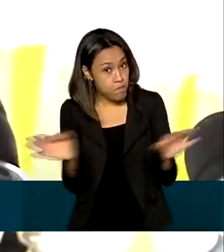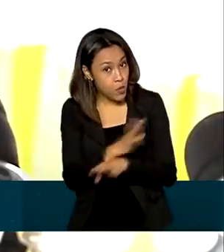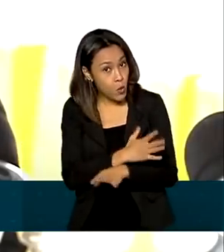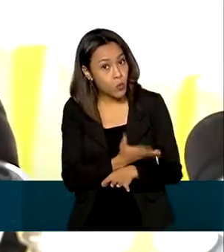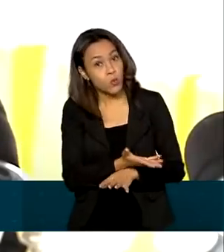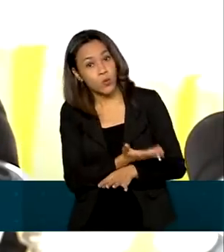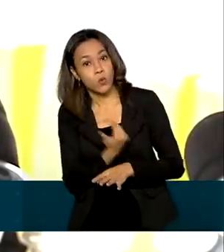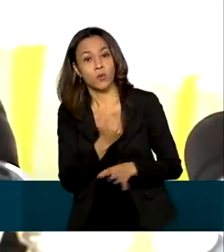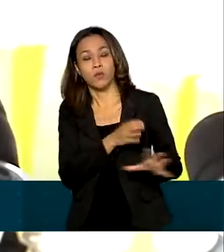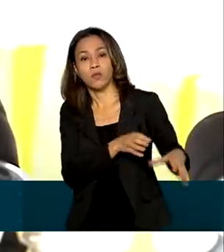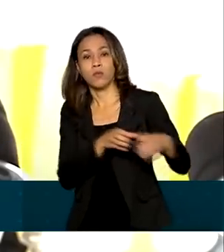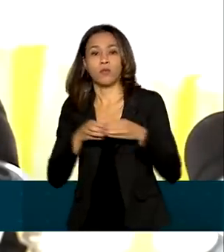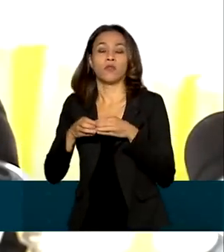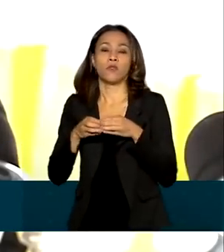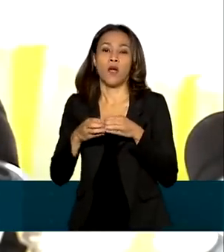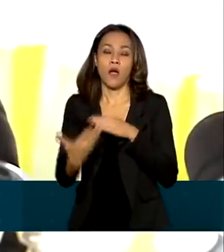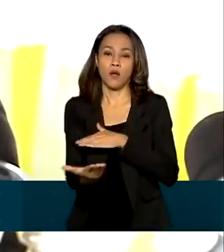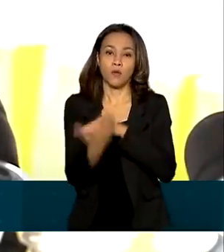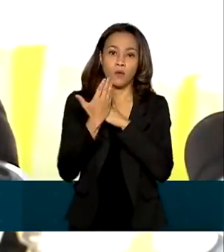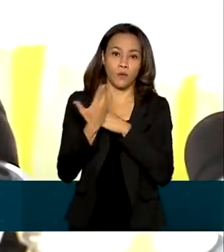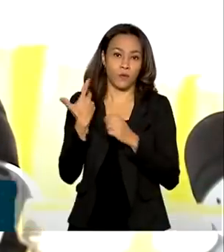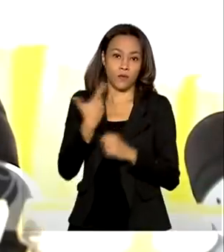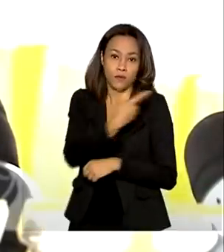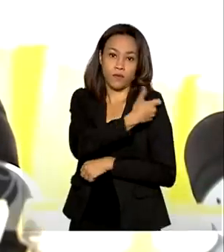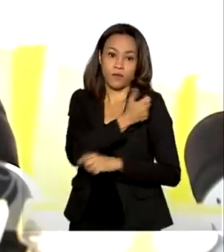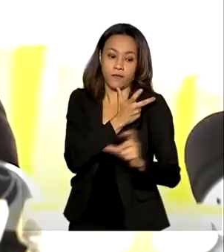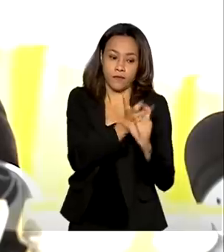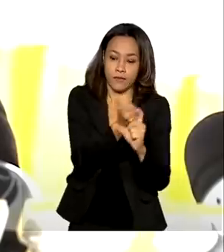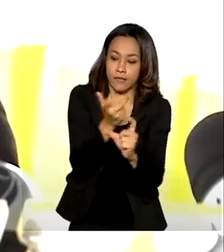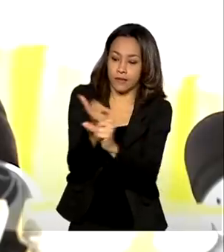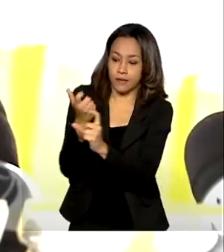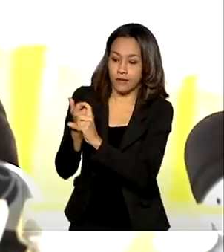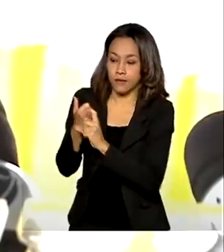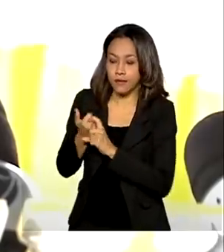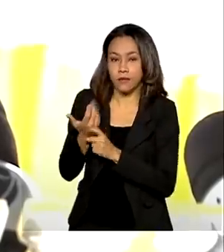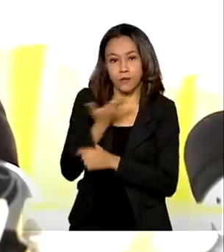unidades, ajudar na vacinação da nossa população.